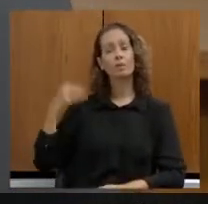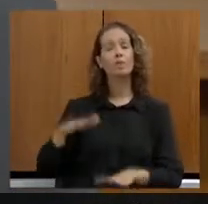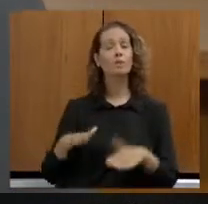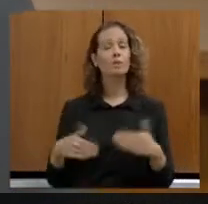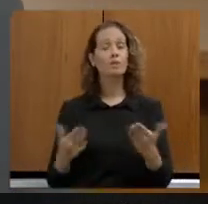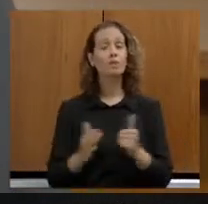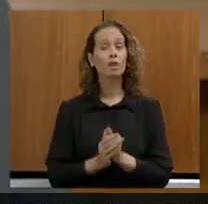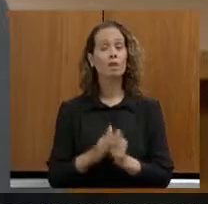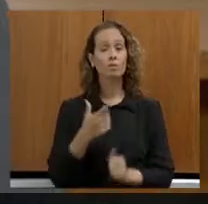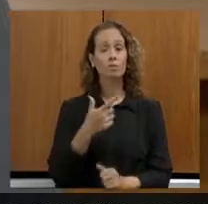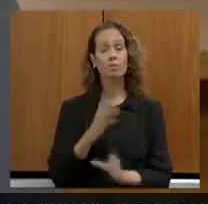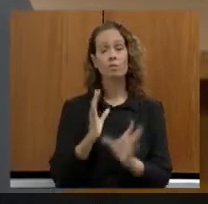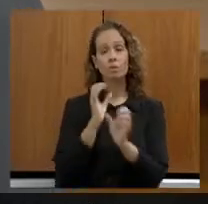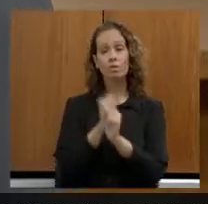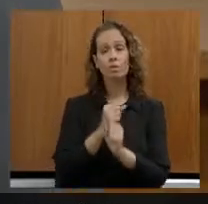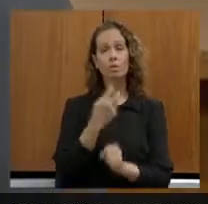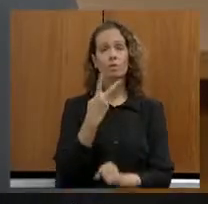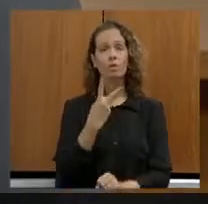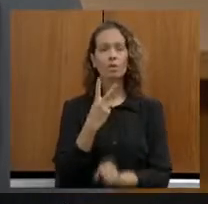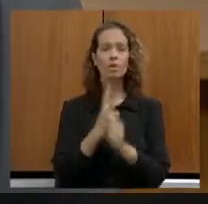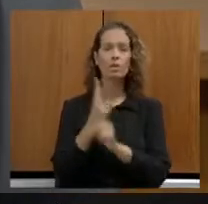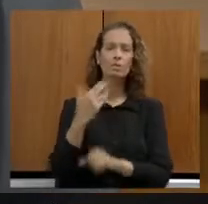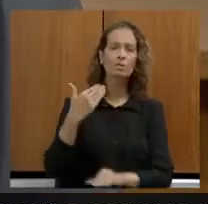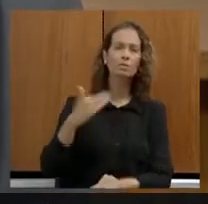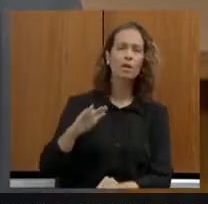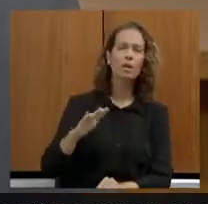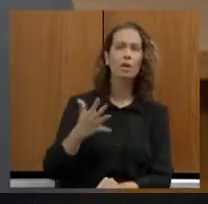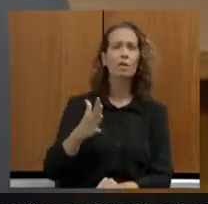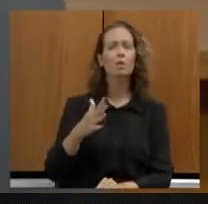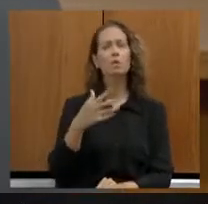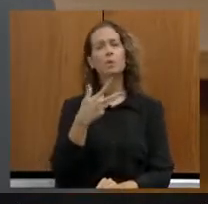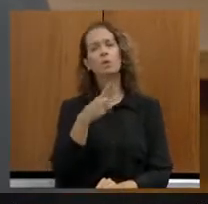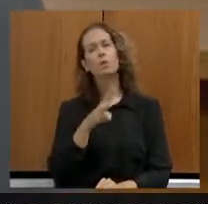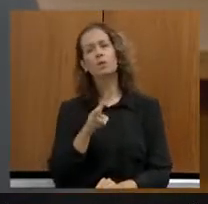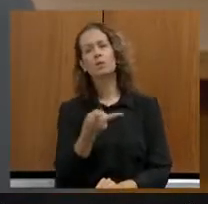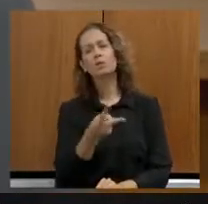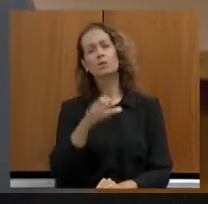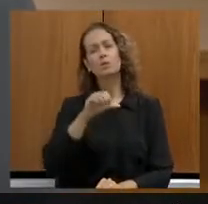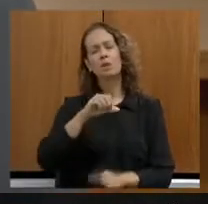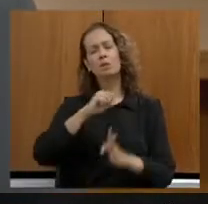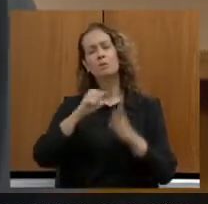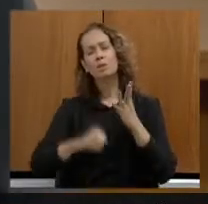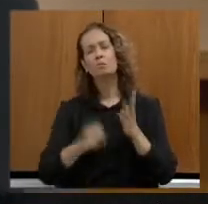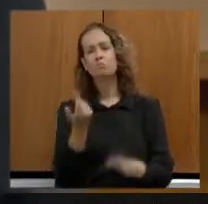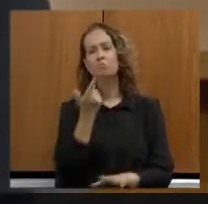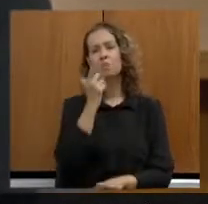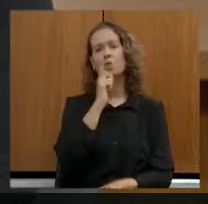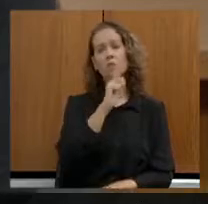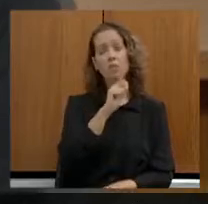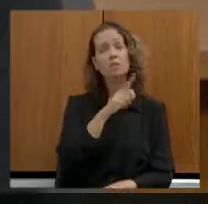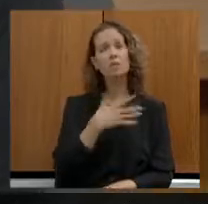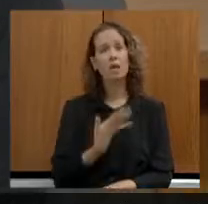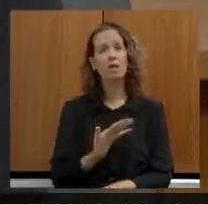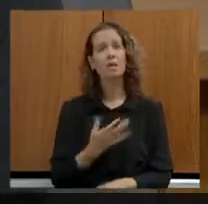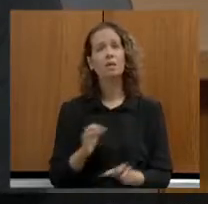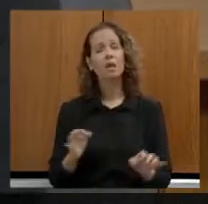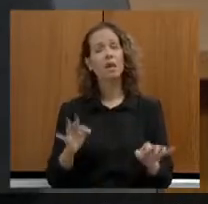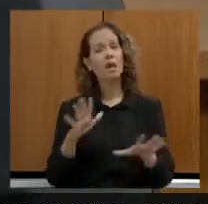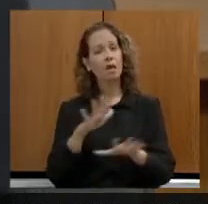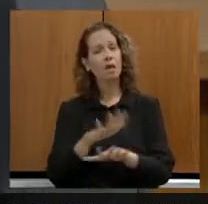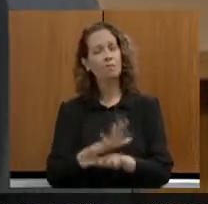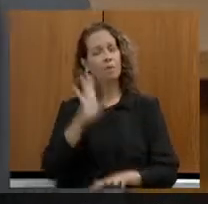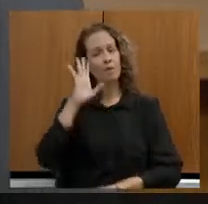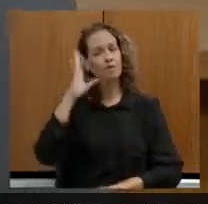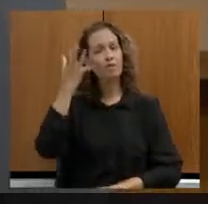em dois anos e meio de gestão 2 anos e 9 meses a gente consegue que tá algo que era dramaticamente